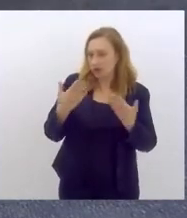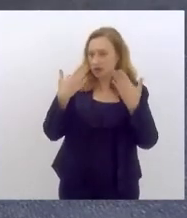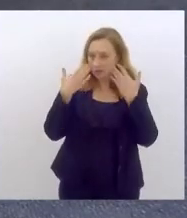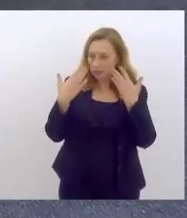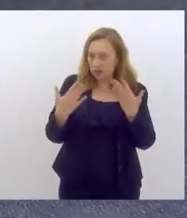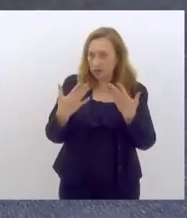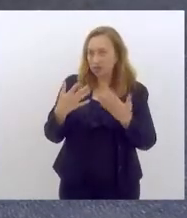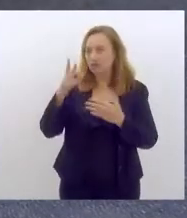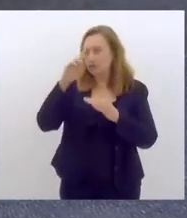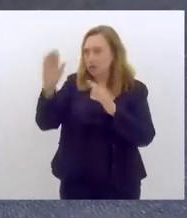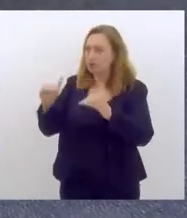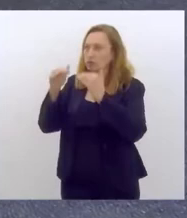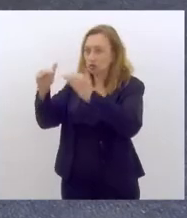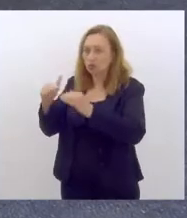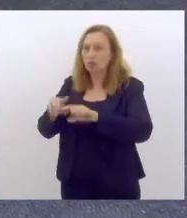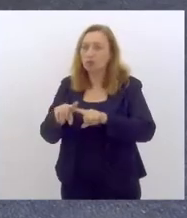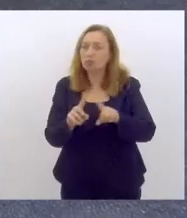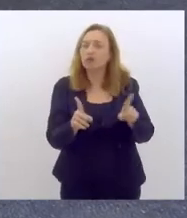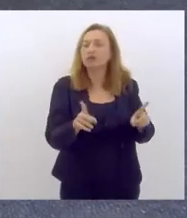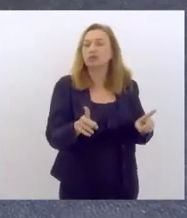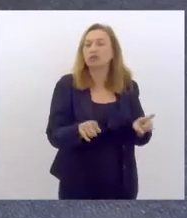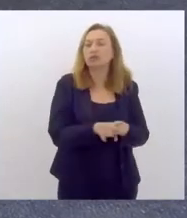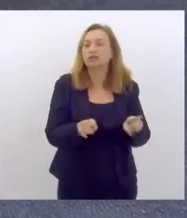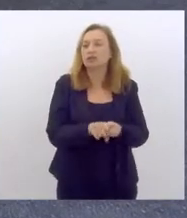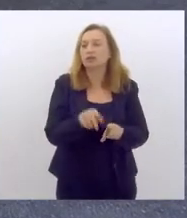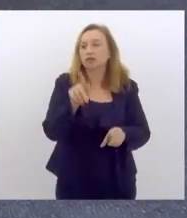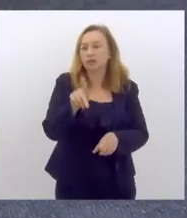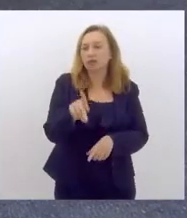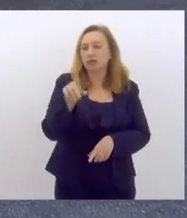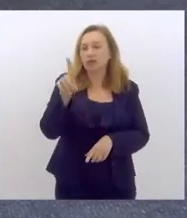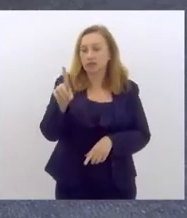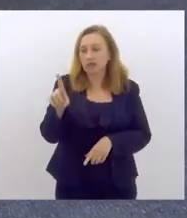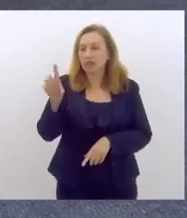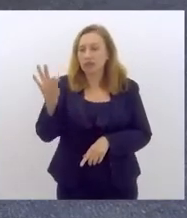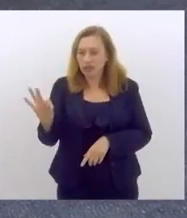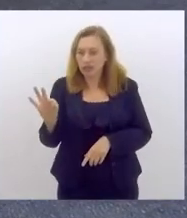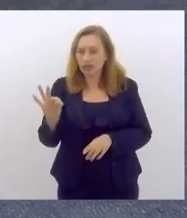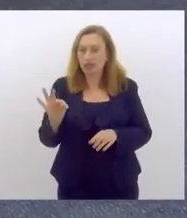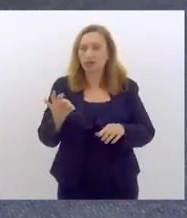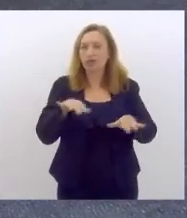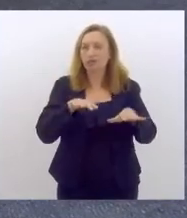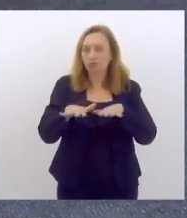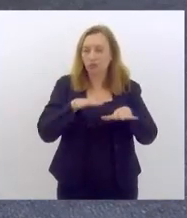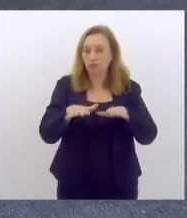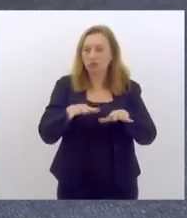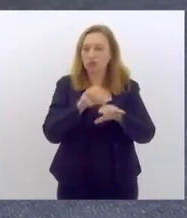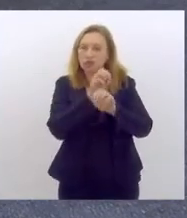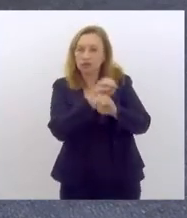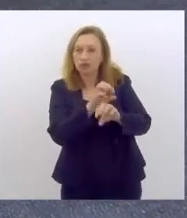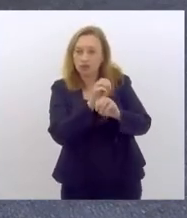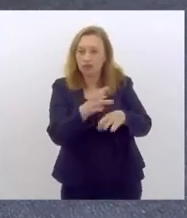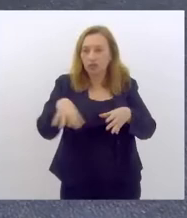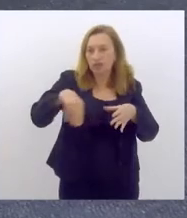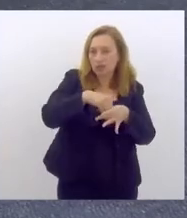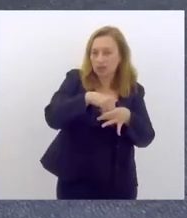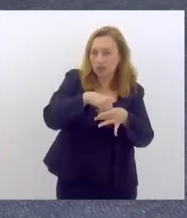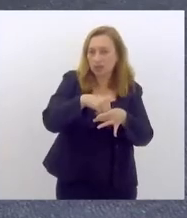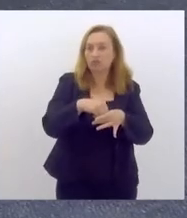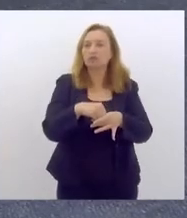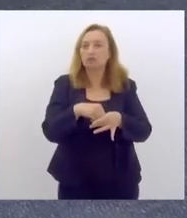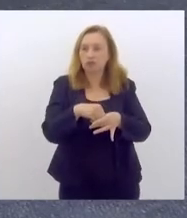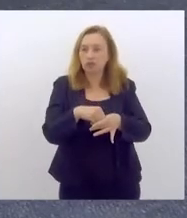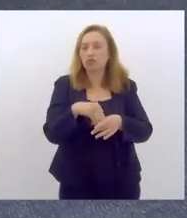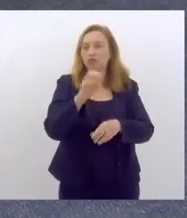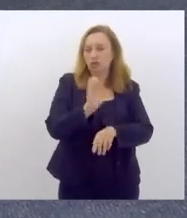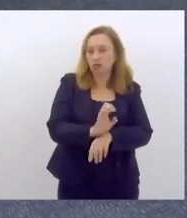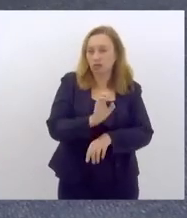Vossa Excelência, mas para dizer que no PDT nós temos um movimento de educação dentro do diretório municipal, estadual